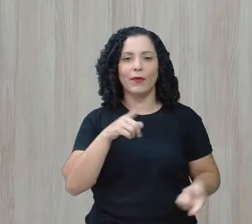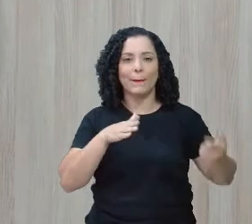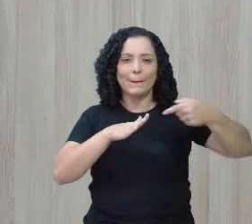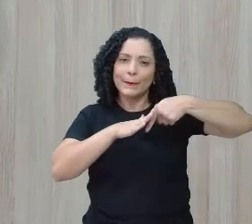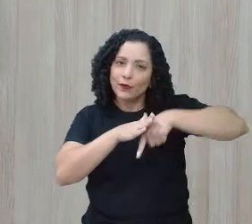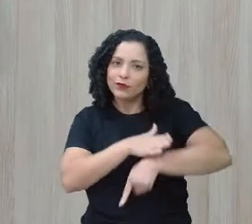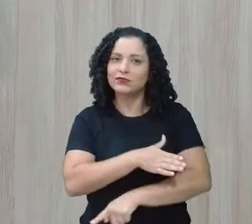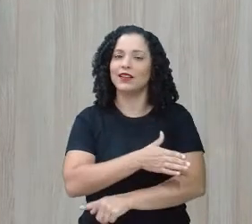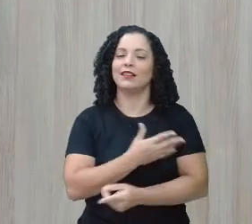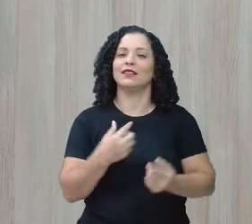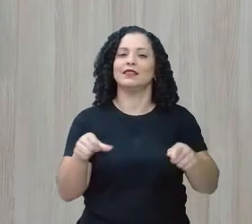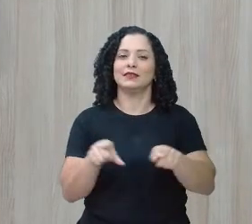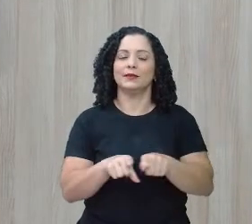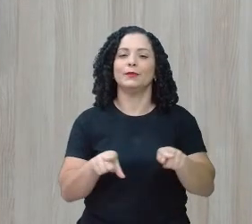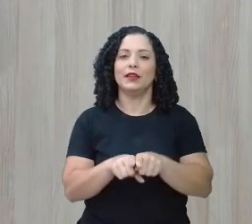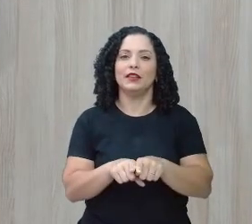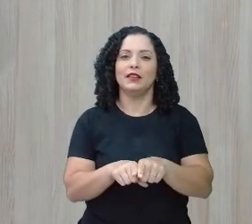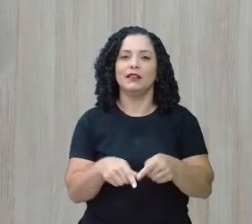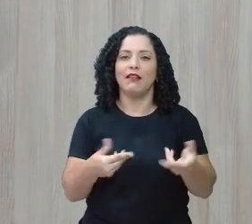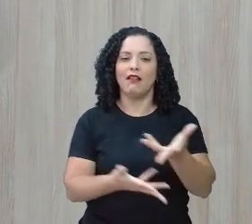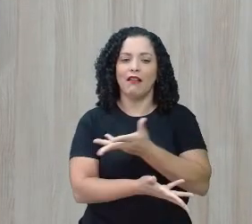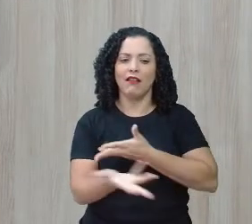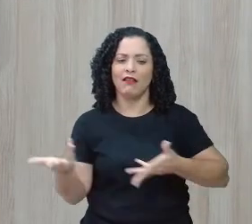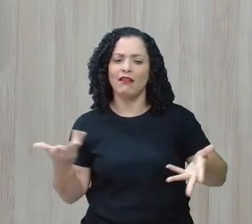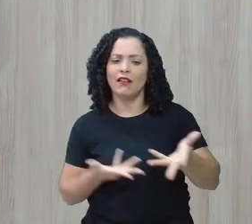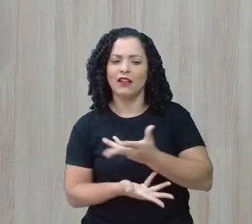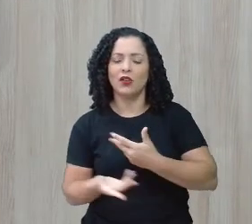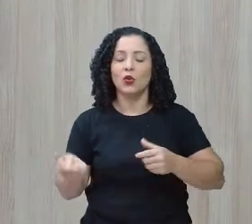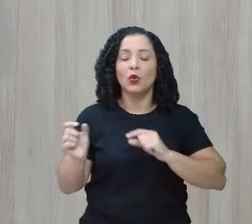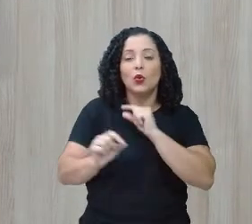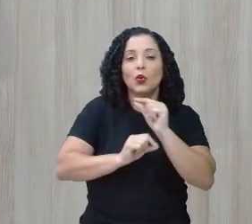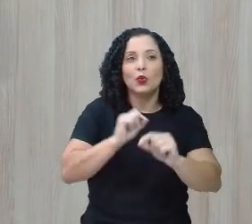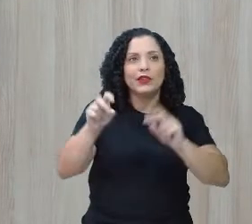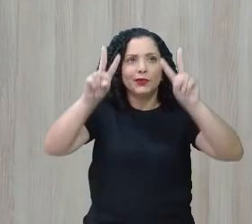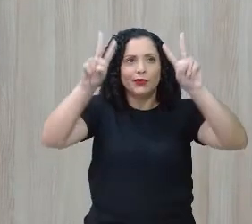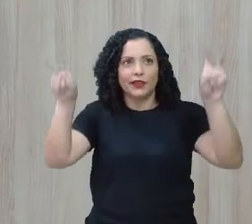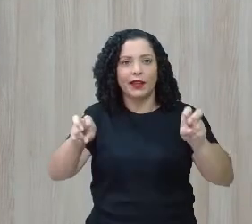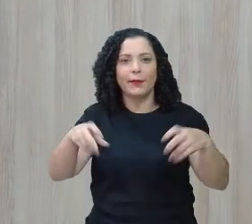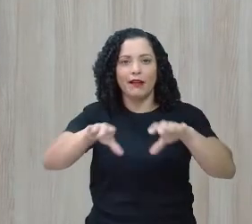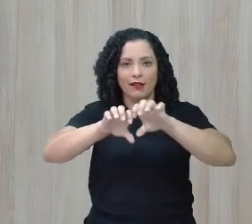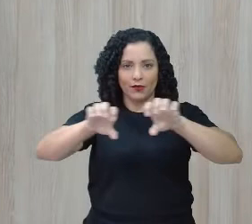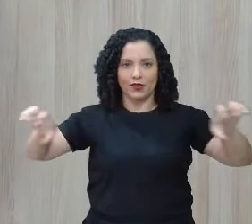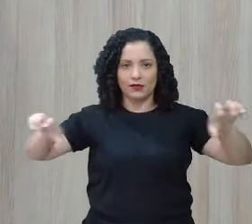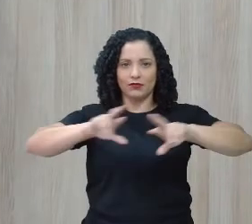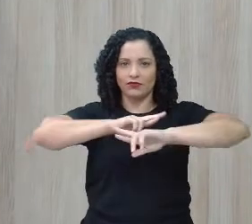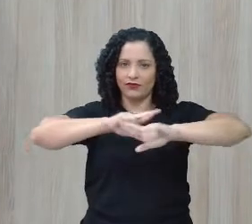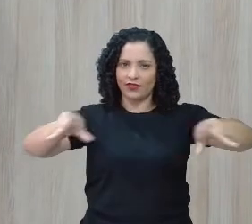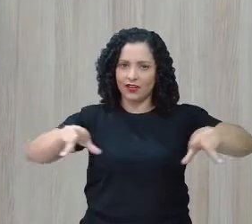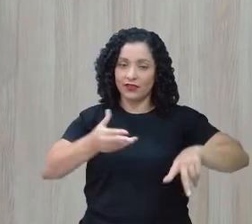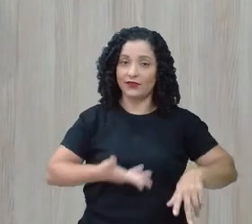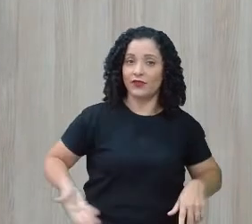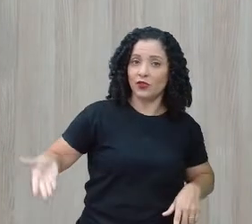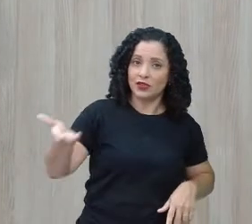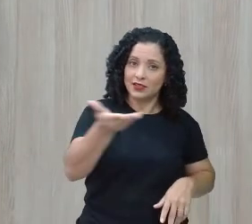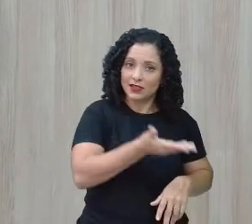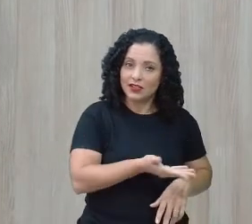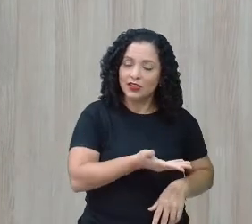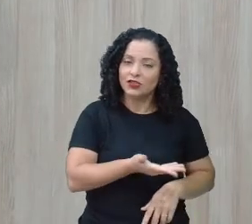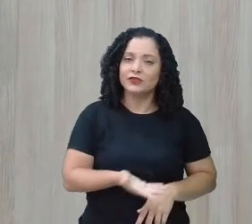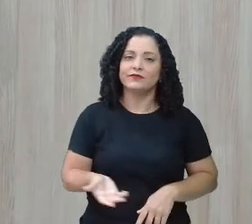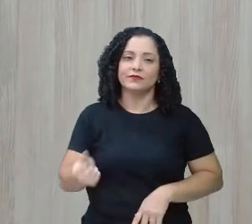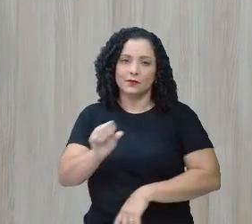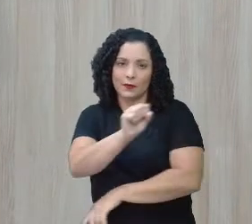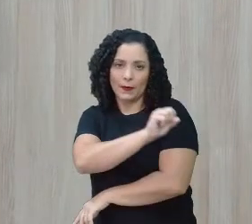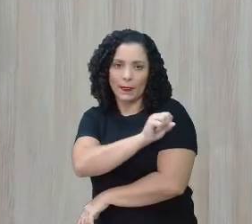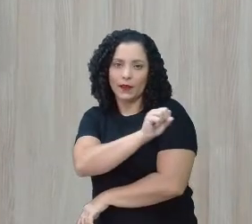aprofundada também em relação a esse tema de sistema de equação, que é bastante importante não só para você que é do ensino fundamental, mas